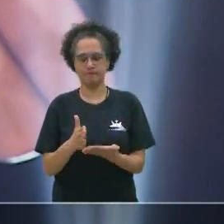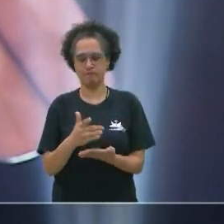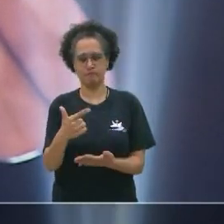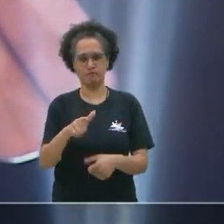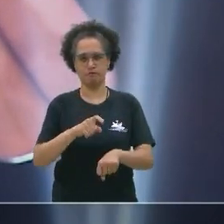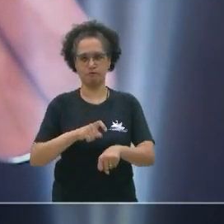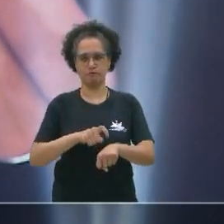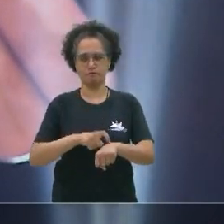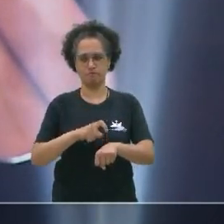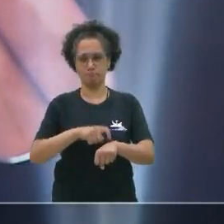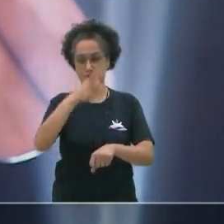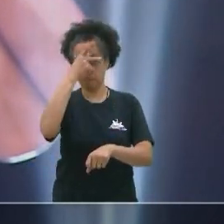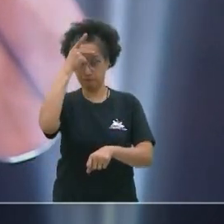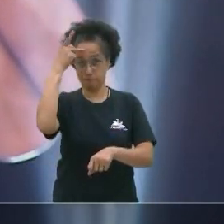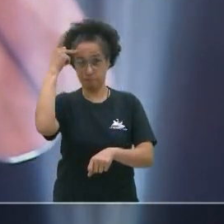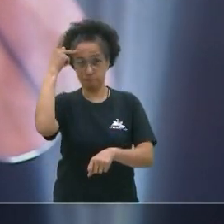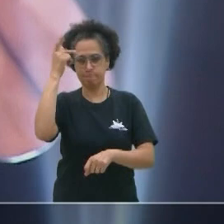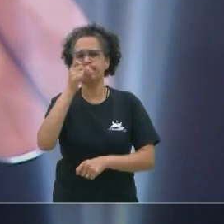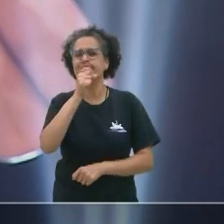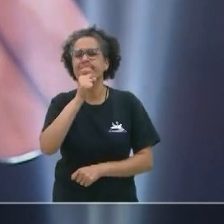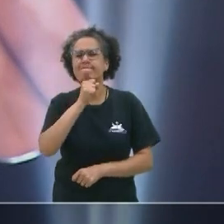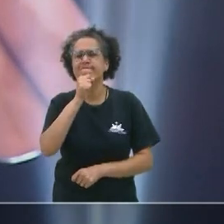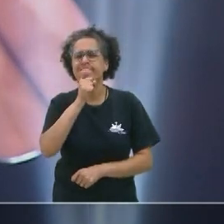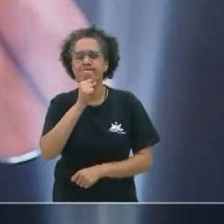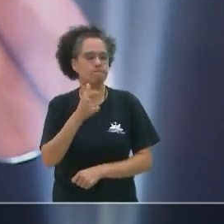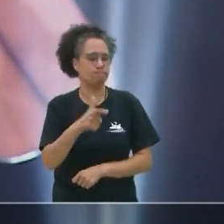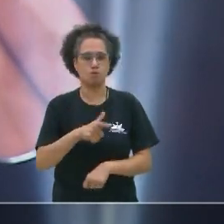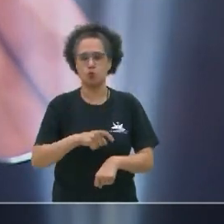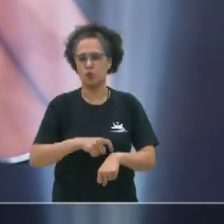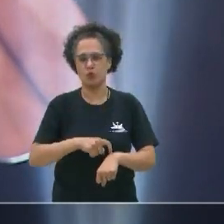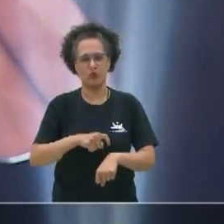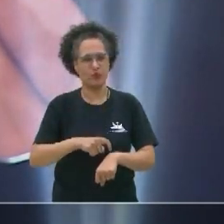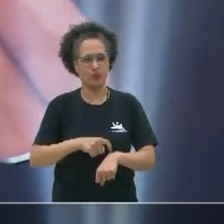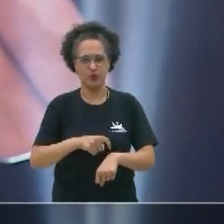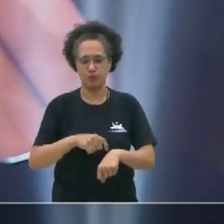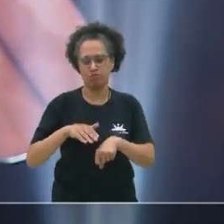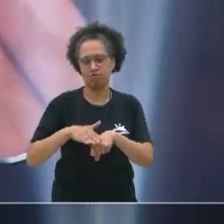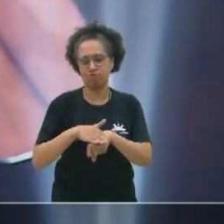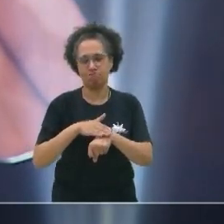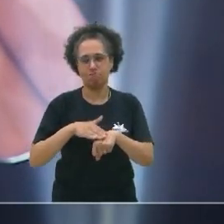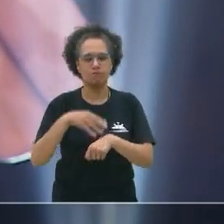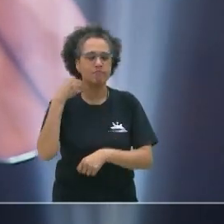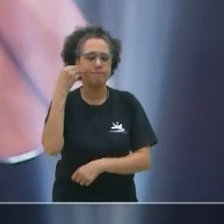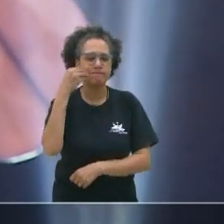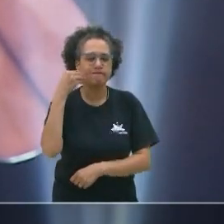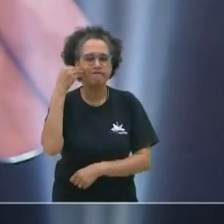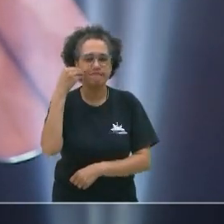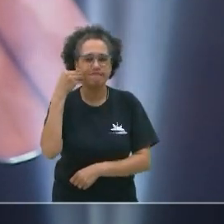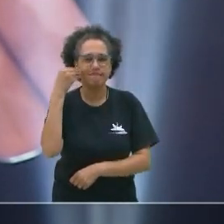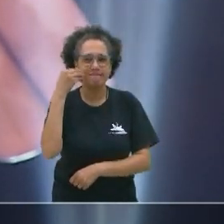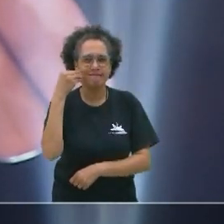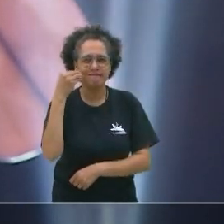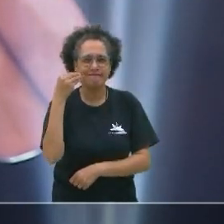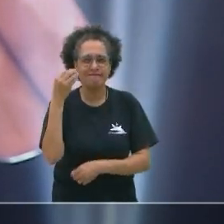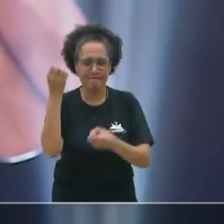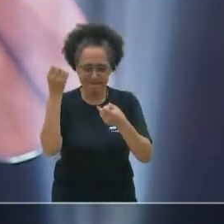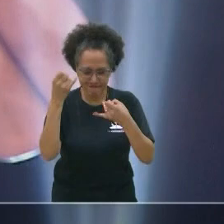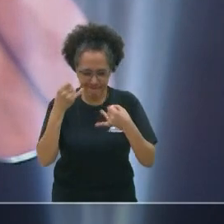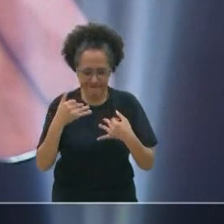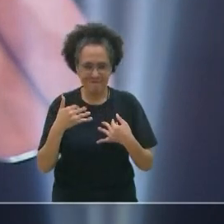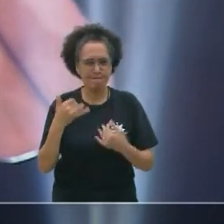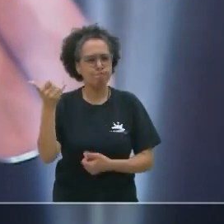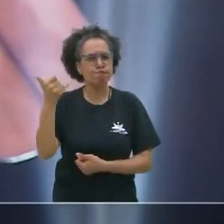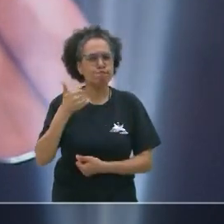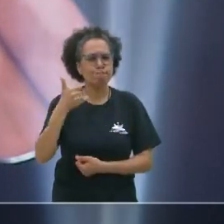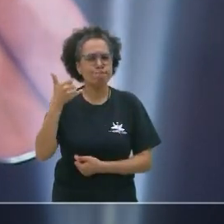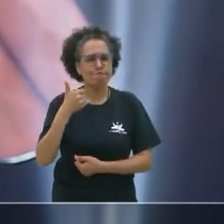tempo para as pessoas mais velhas, para contar as suas experiências, para